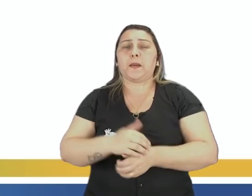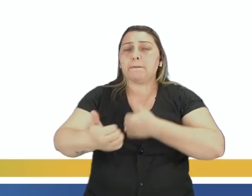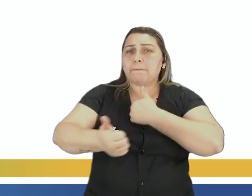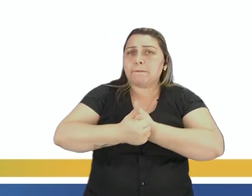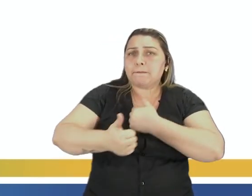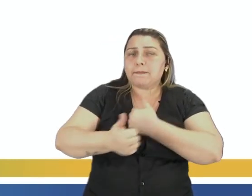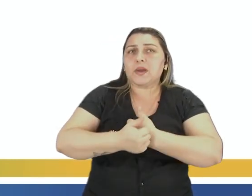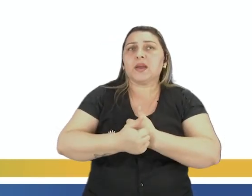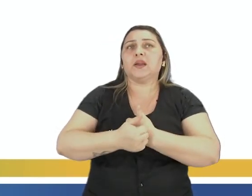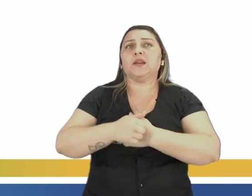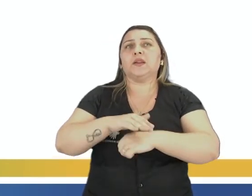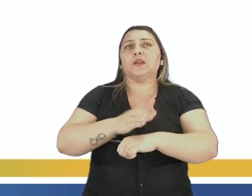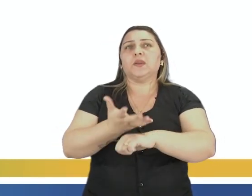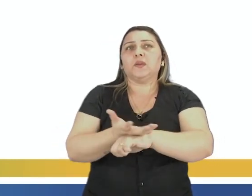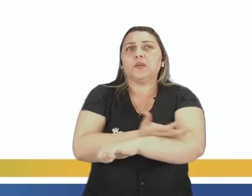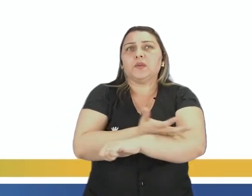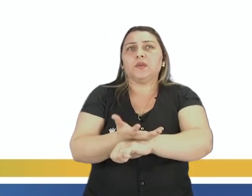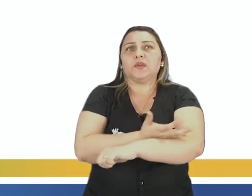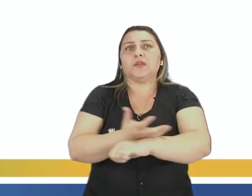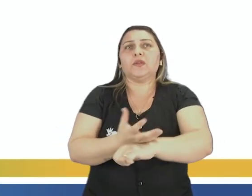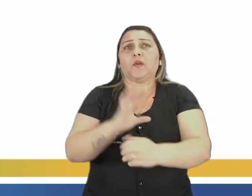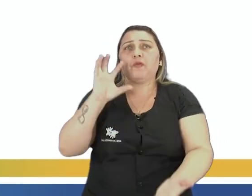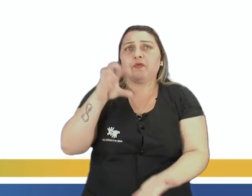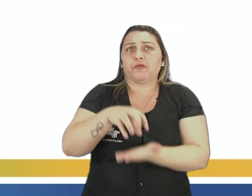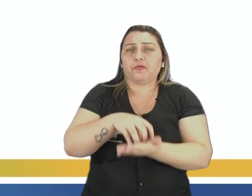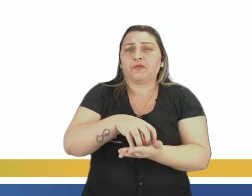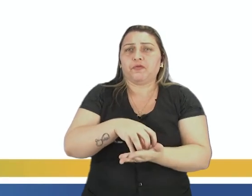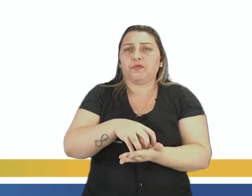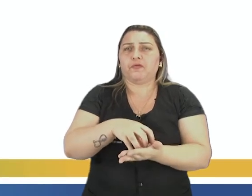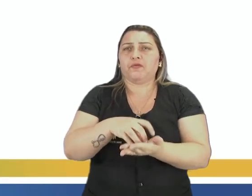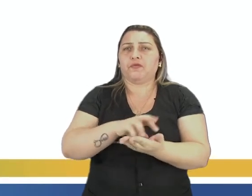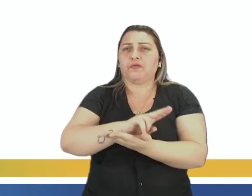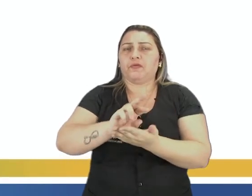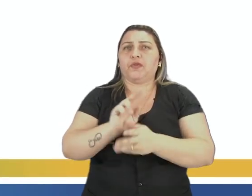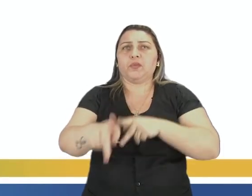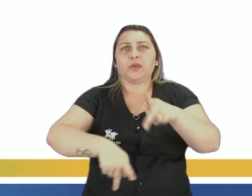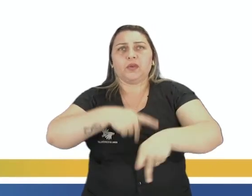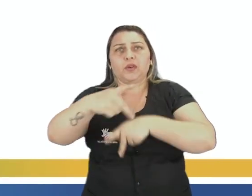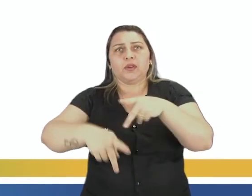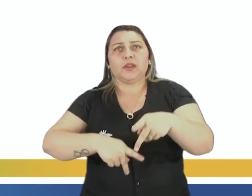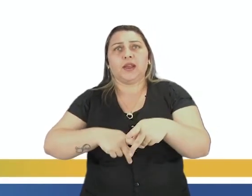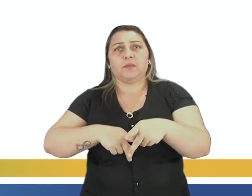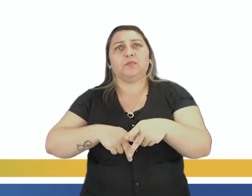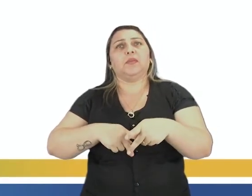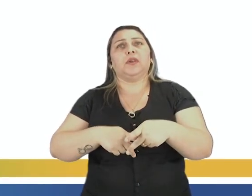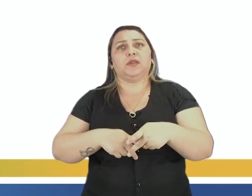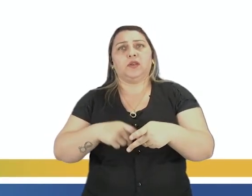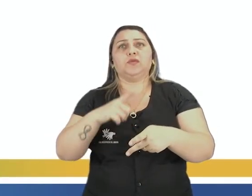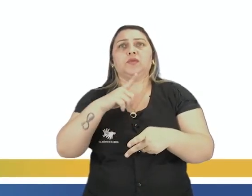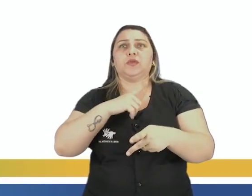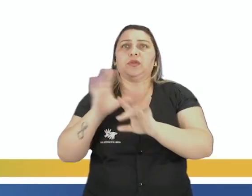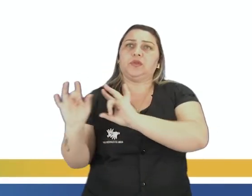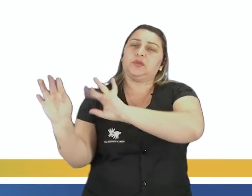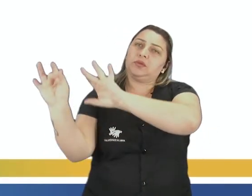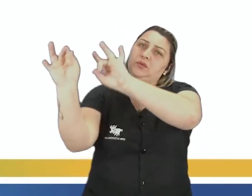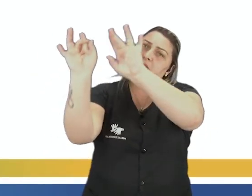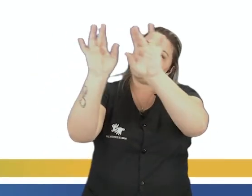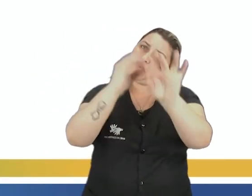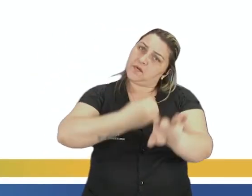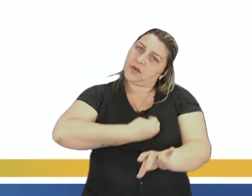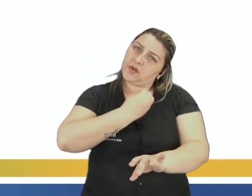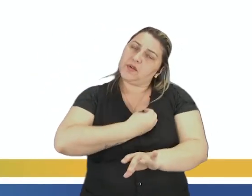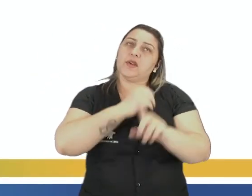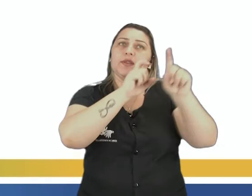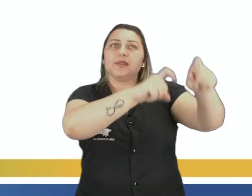Na planície próxima a esse rio, fixaram-se vários povoados. Essas populações